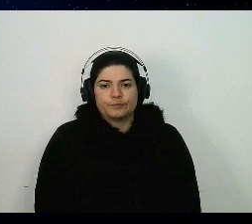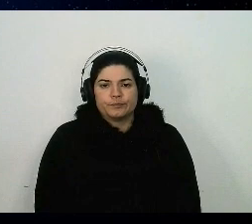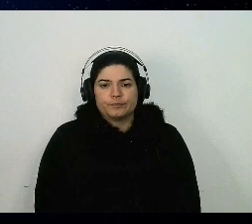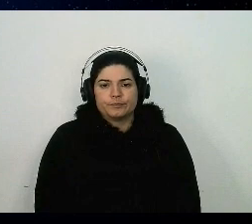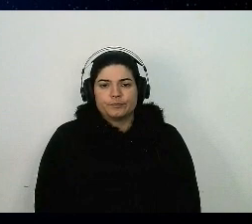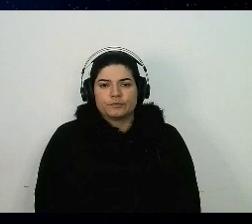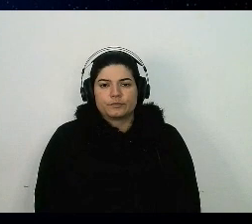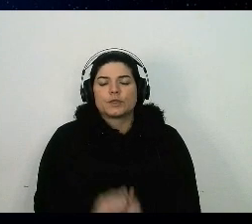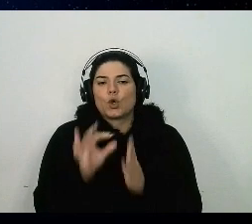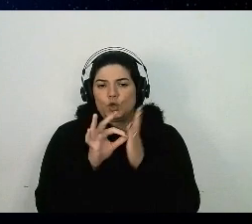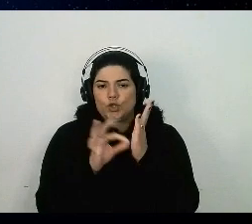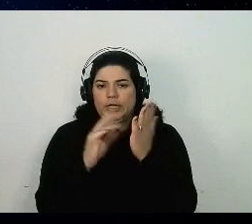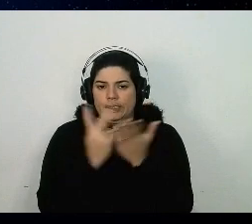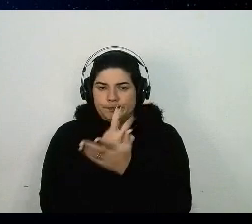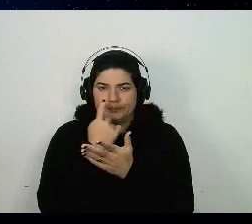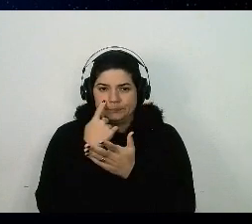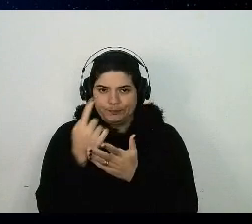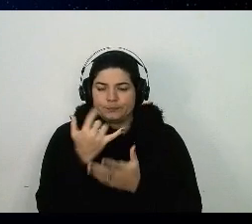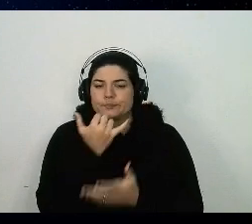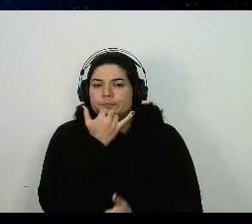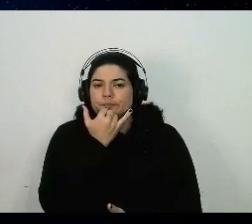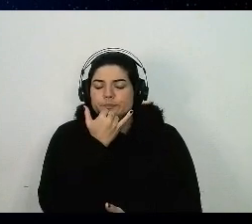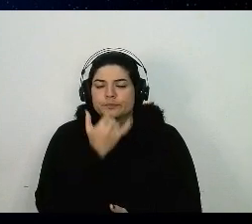pessoal. Aqui.